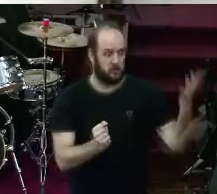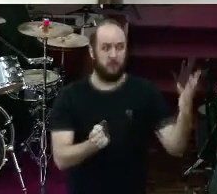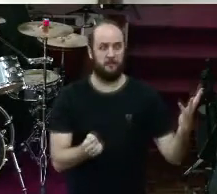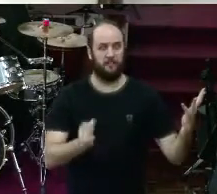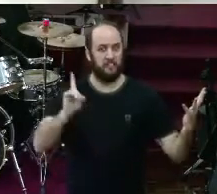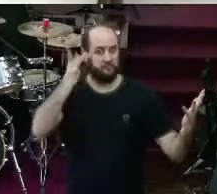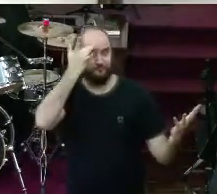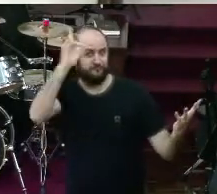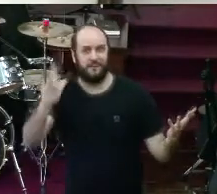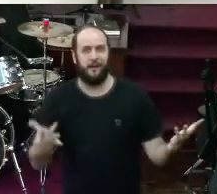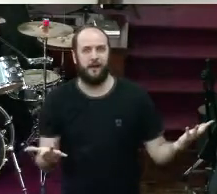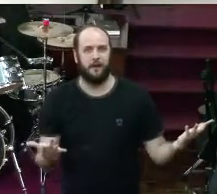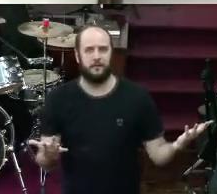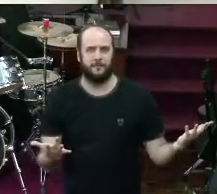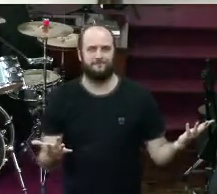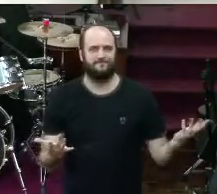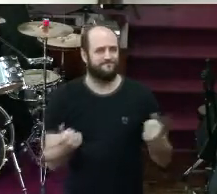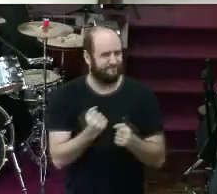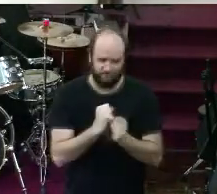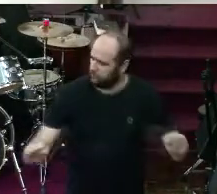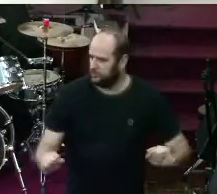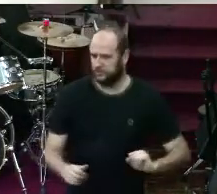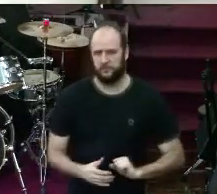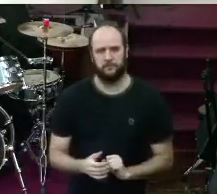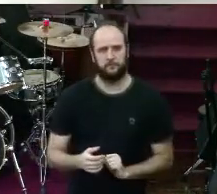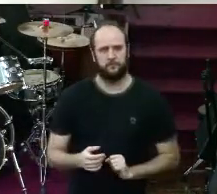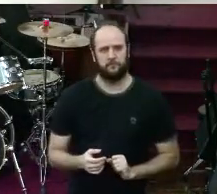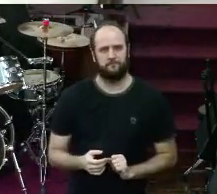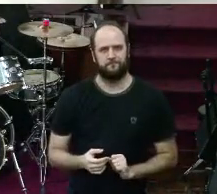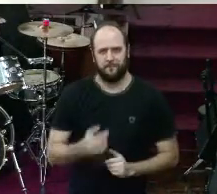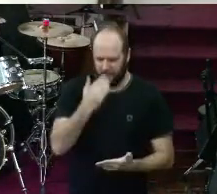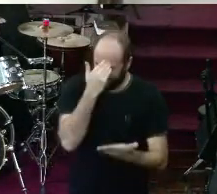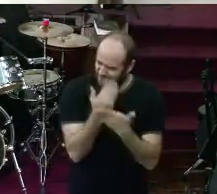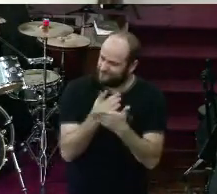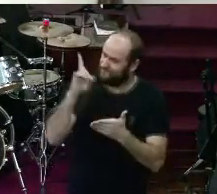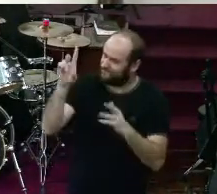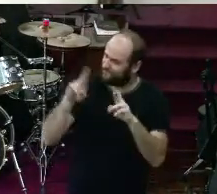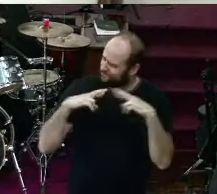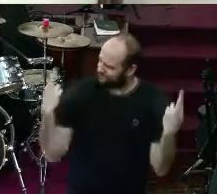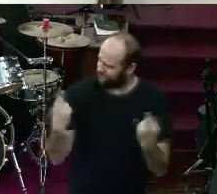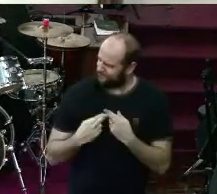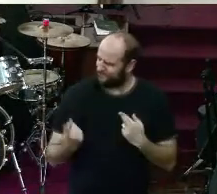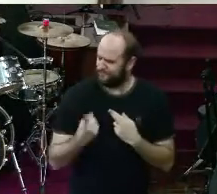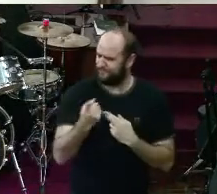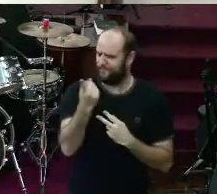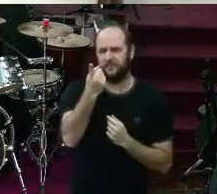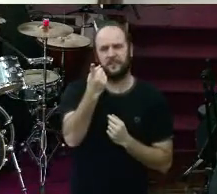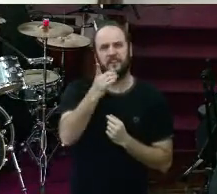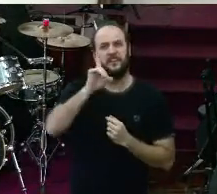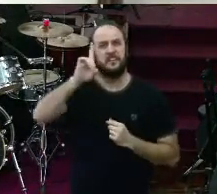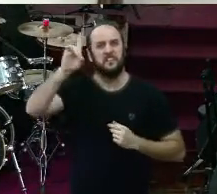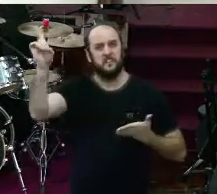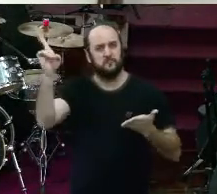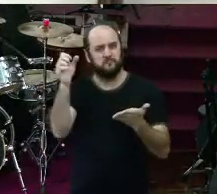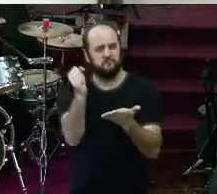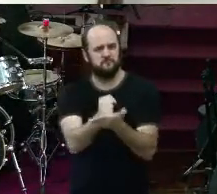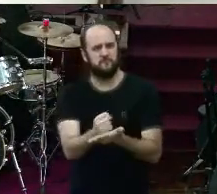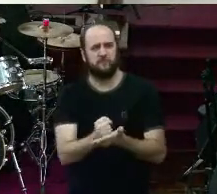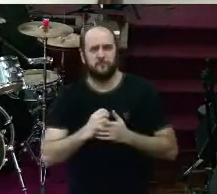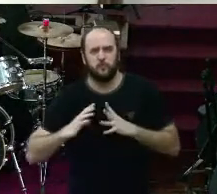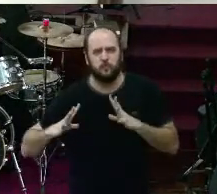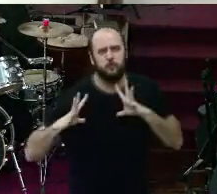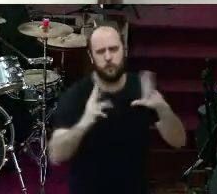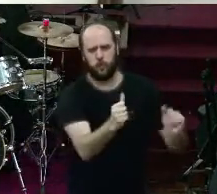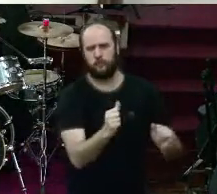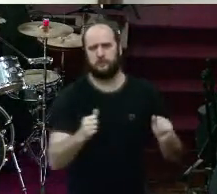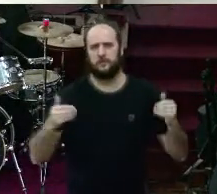aconteceram a despeito de Deus. Não creio assim. Deus reina para todo sempre. Deus está no controle de todas as coisas. Então,